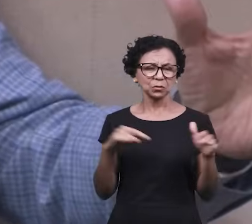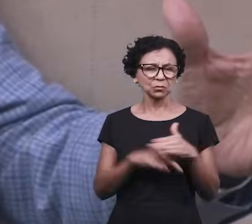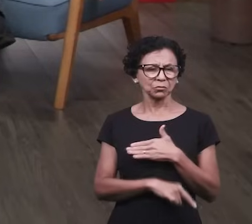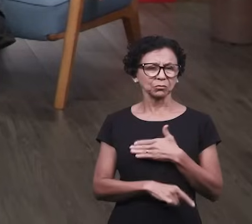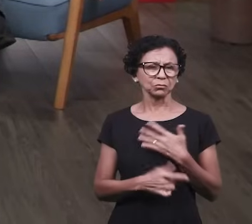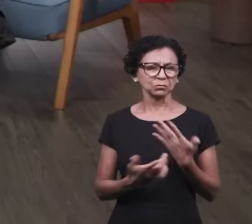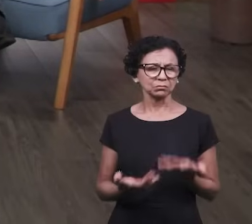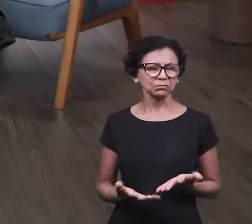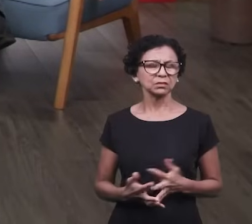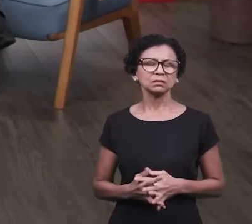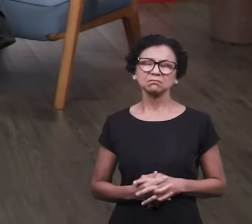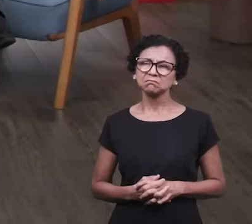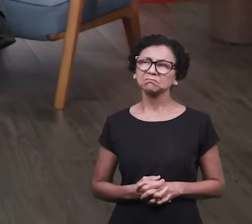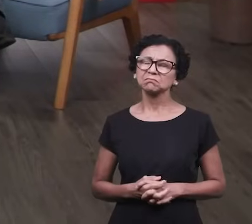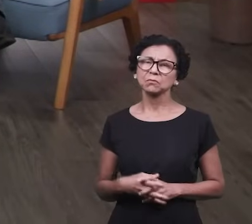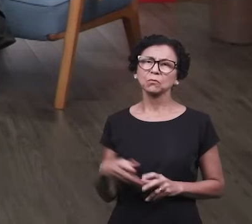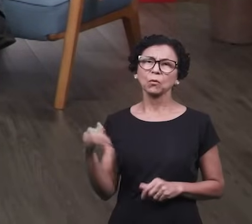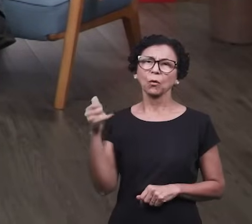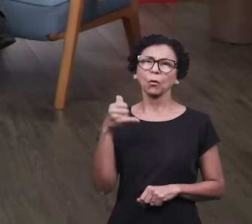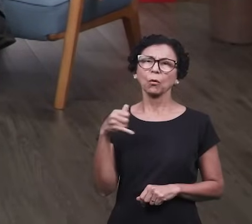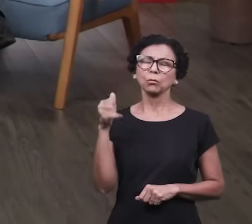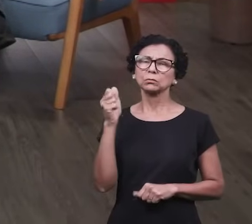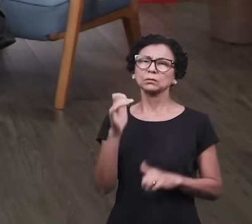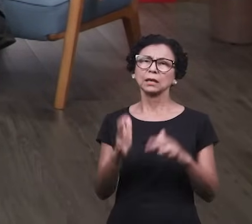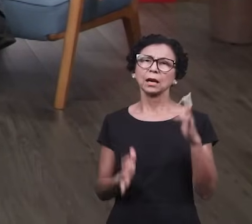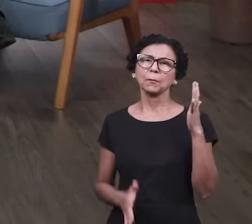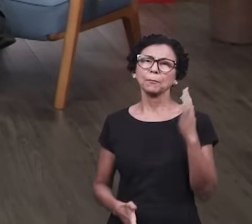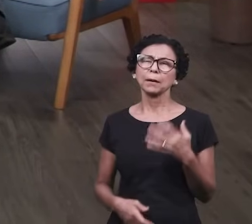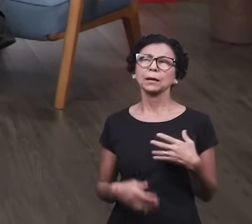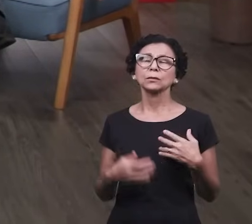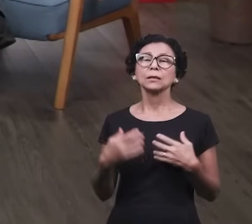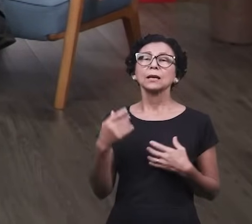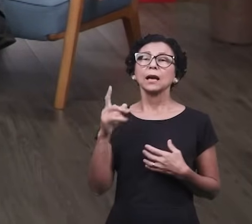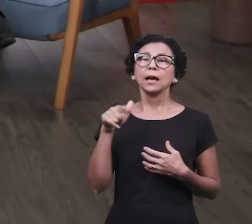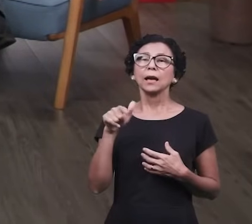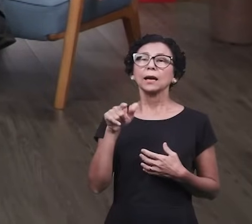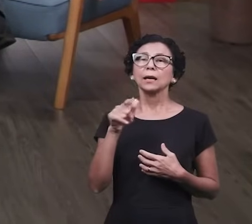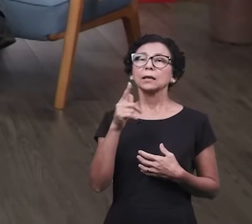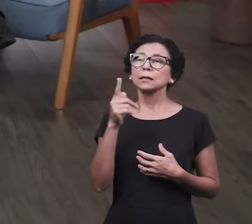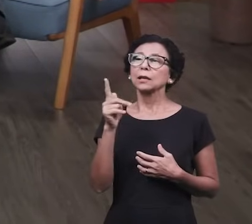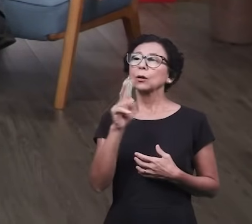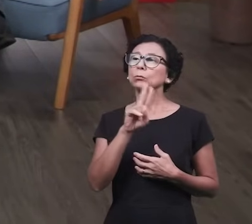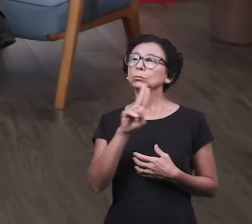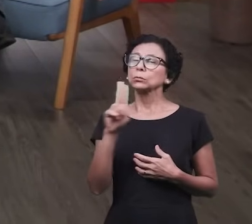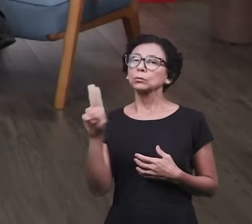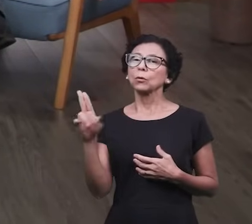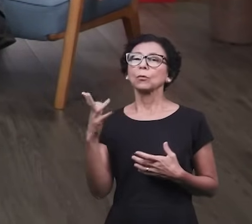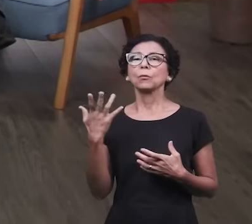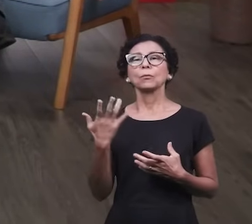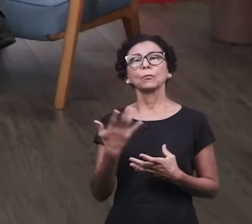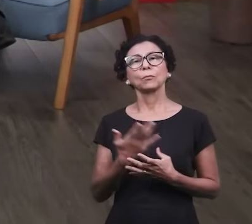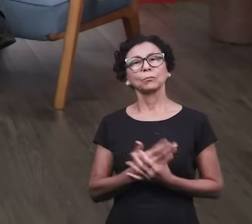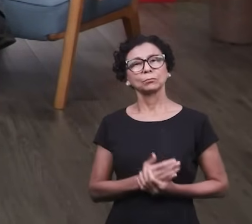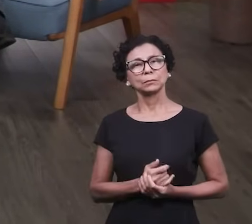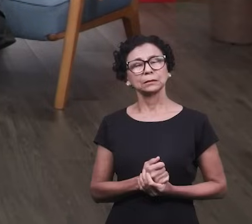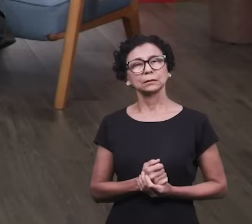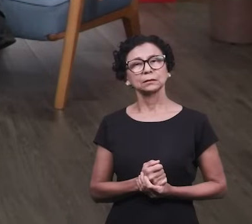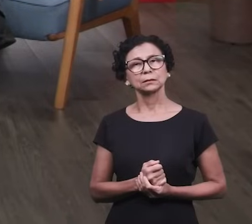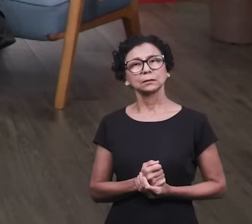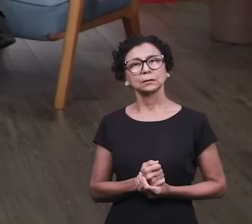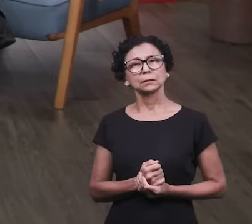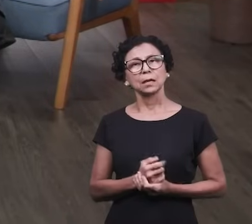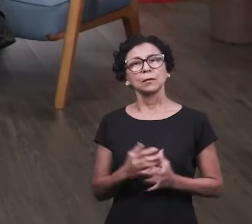extraordinárias, né? O unguento derramado é o teu nome. Então, profetizando a respeito do Pentecostes. Amém.